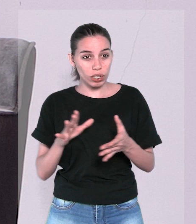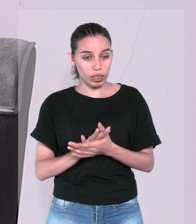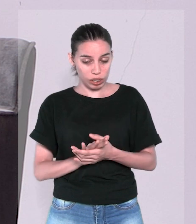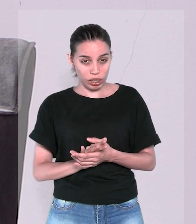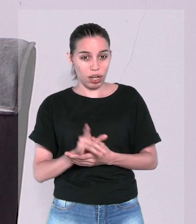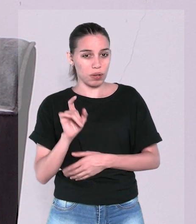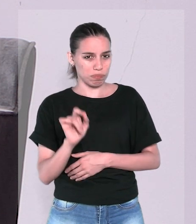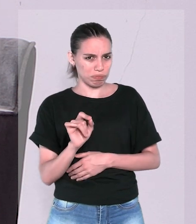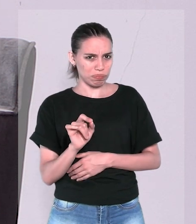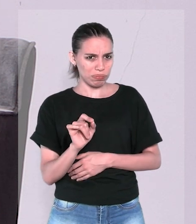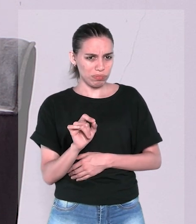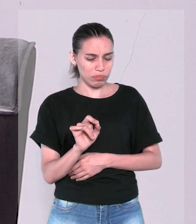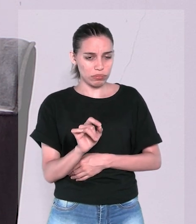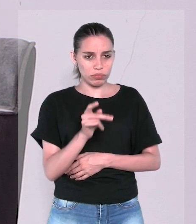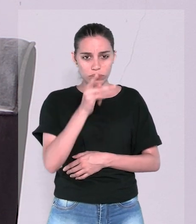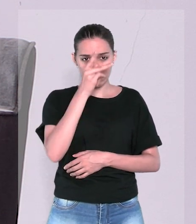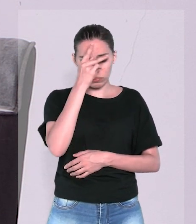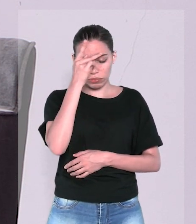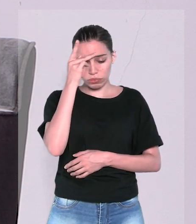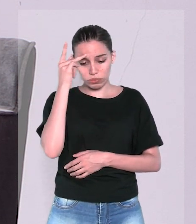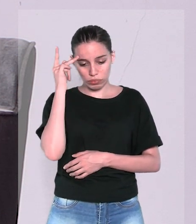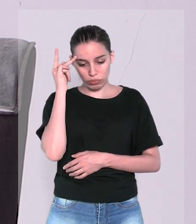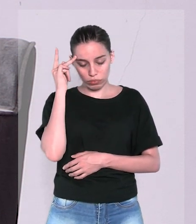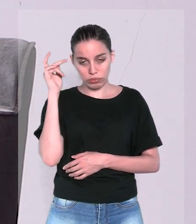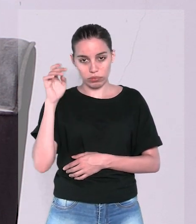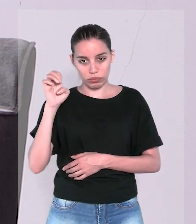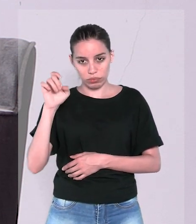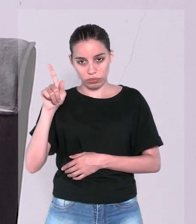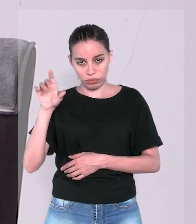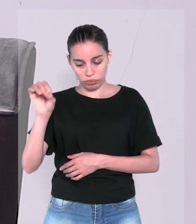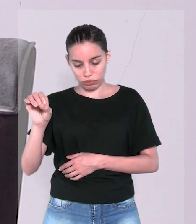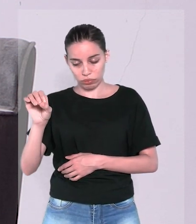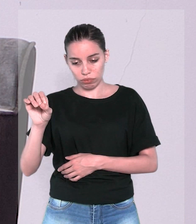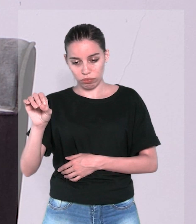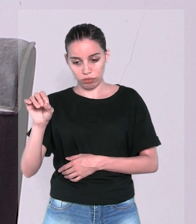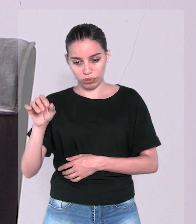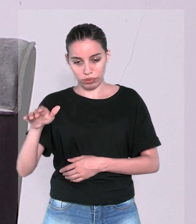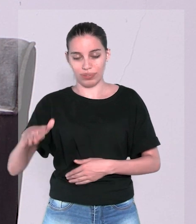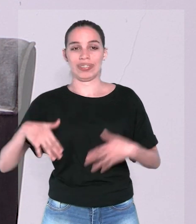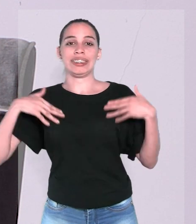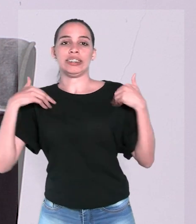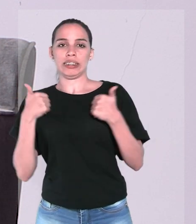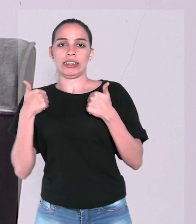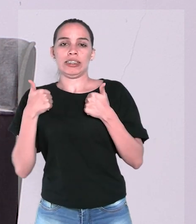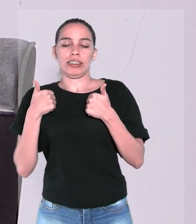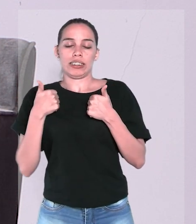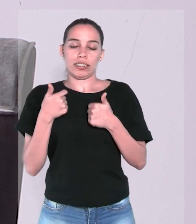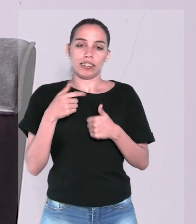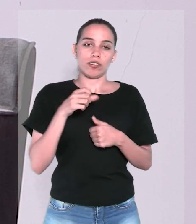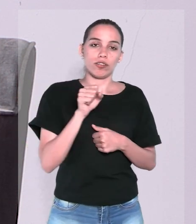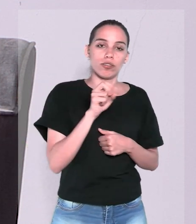dor é tão profunda que os adolescentes me dizem, eu vou e me corto. Eu vou e, por exemplo, um